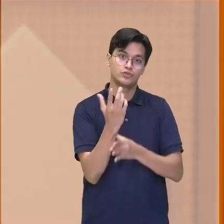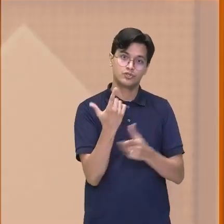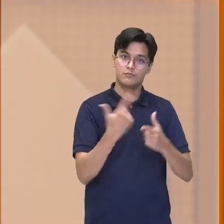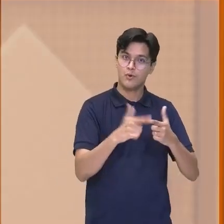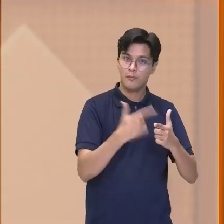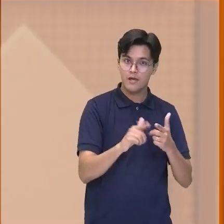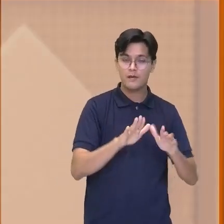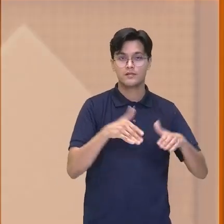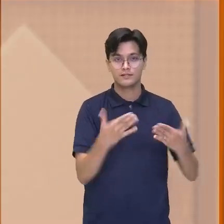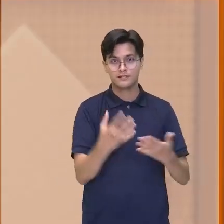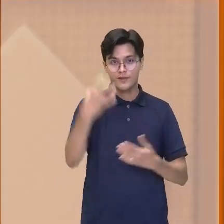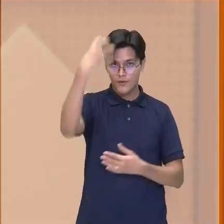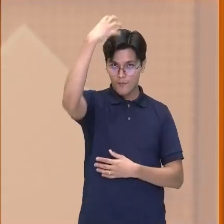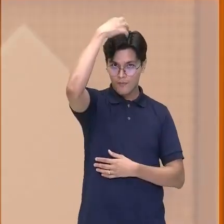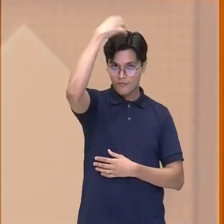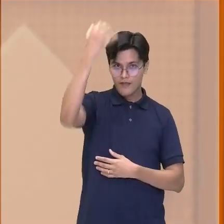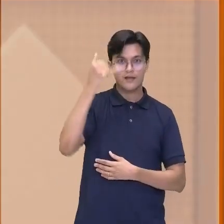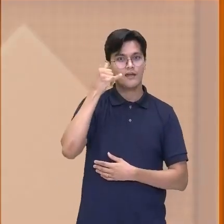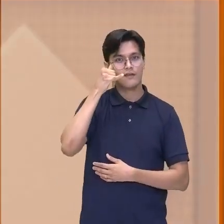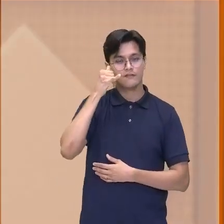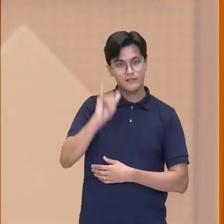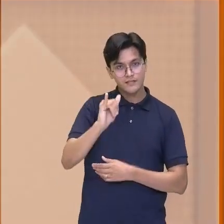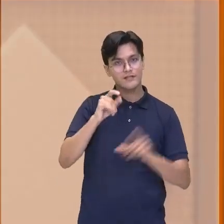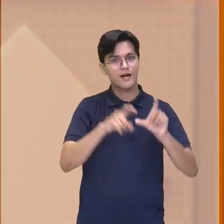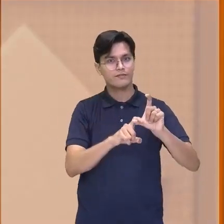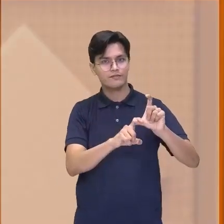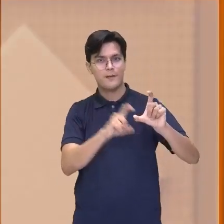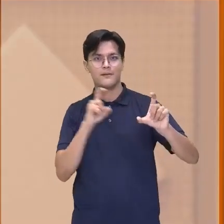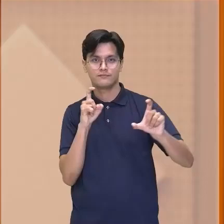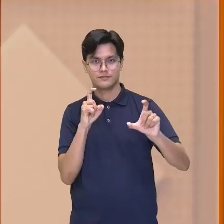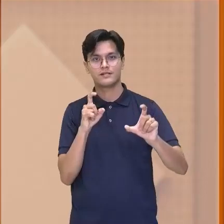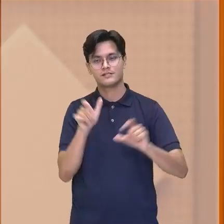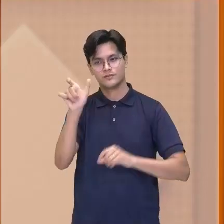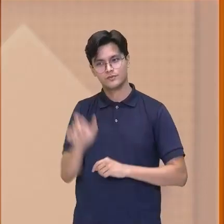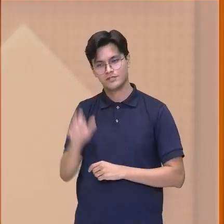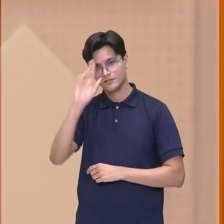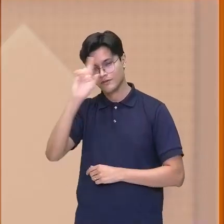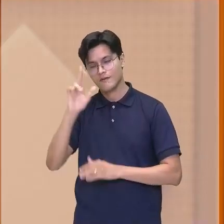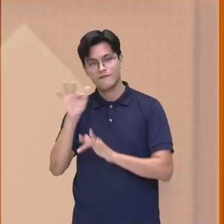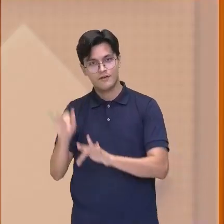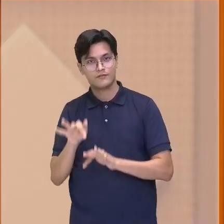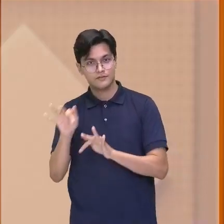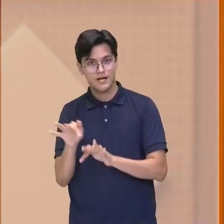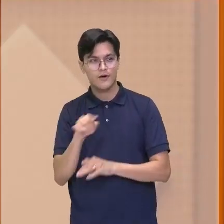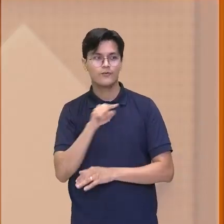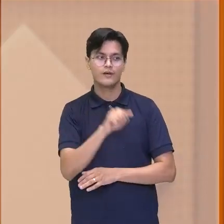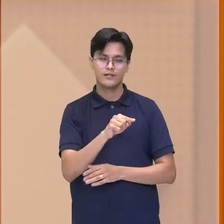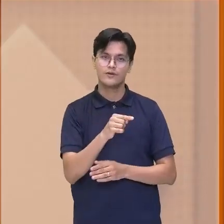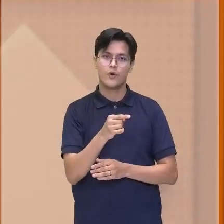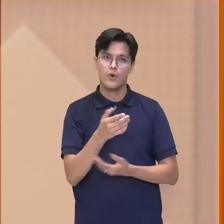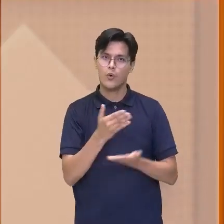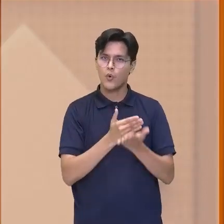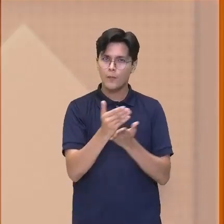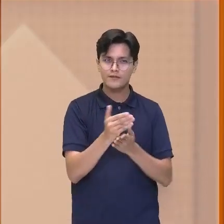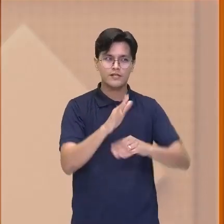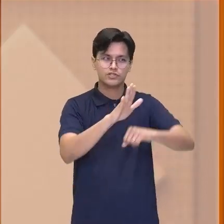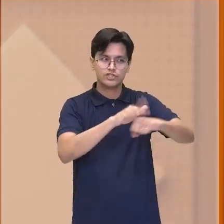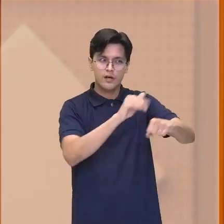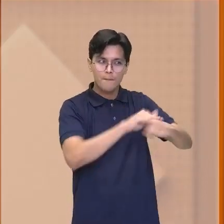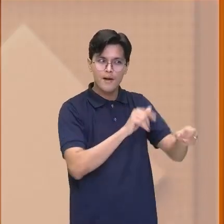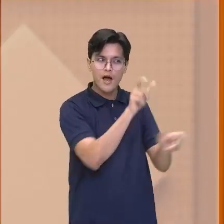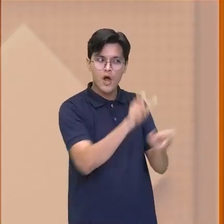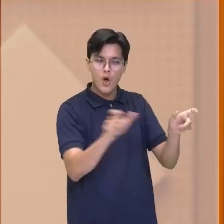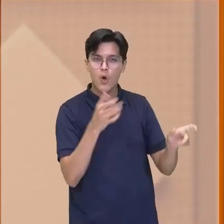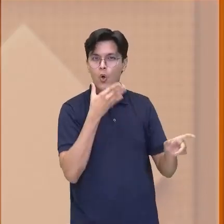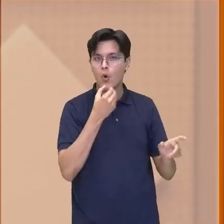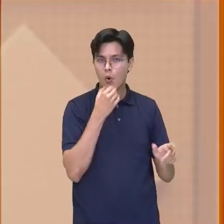diminuir essa dependência do senhor feudal, ele vai começar a contratar pessoas para fazer esse serviço, que